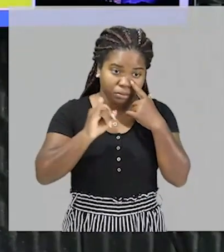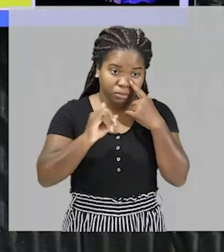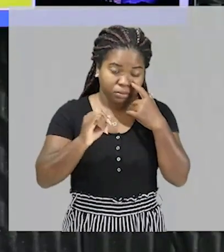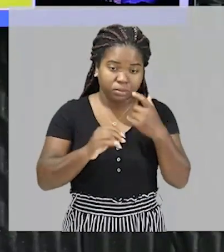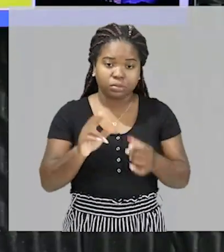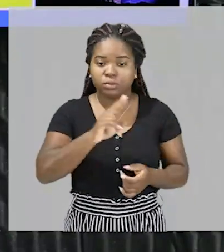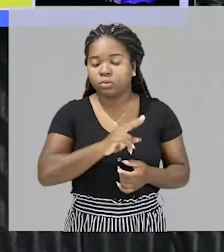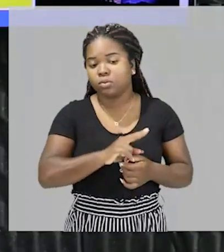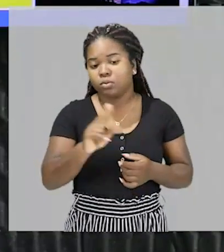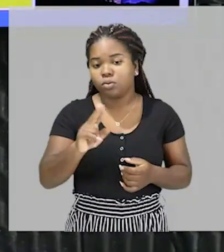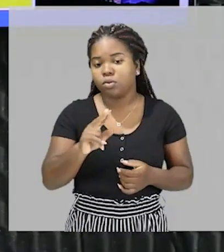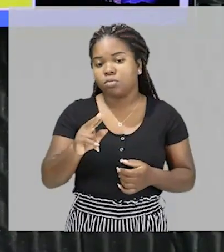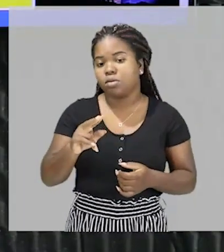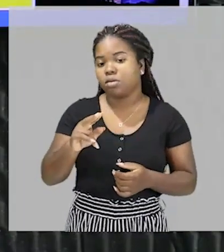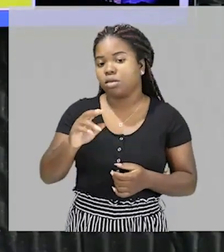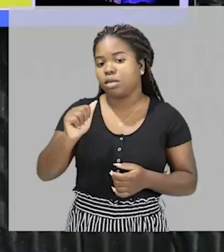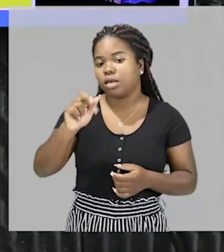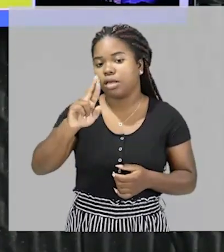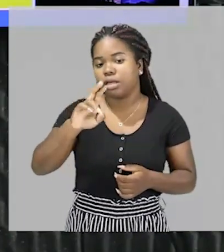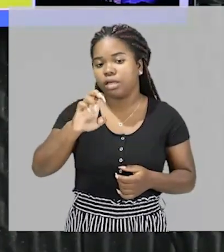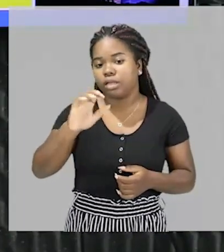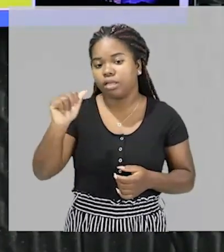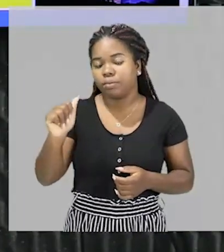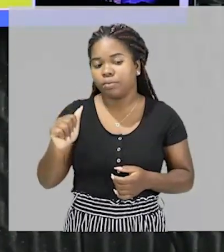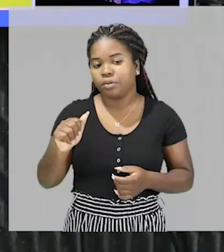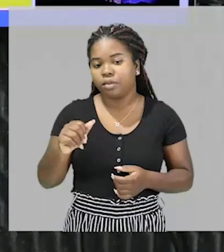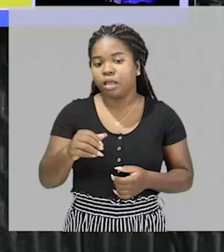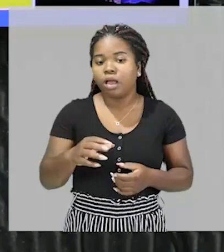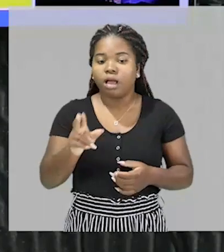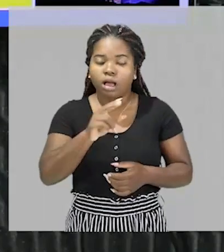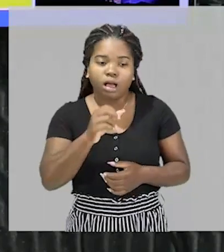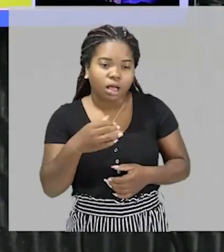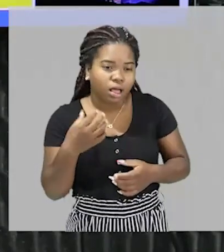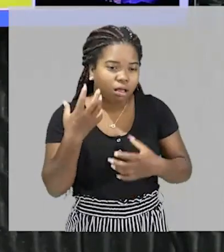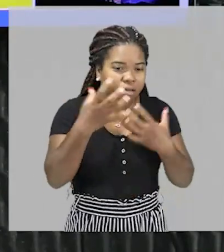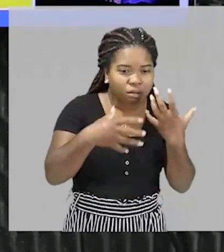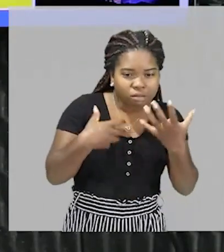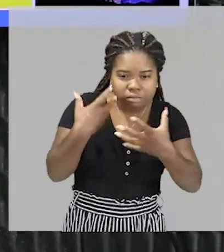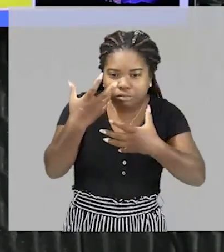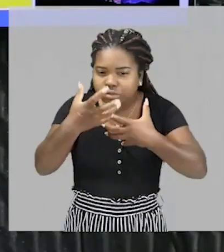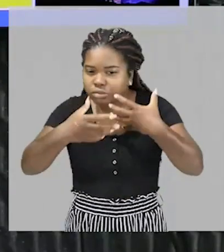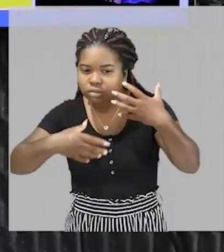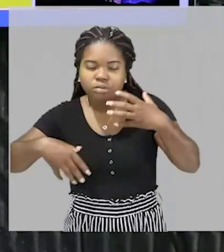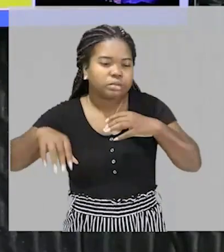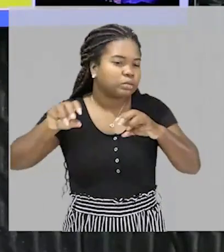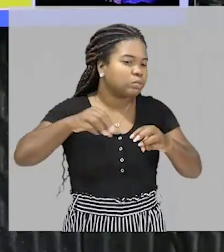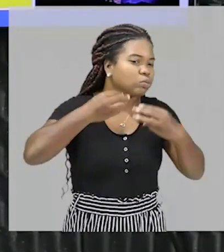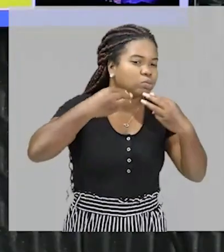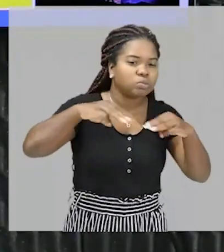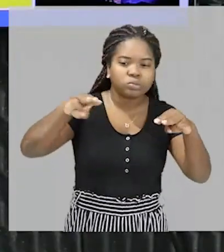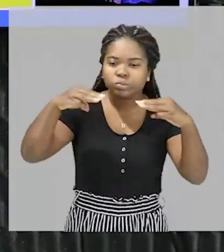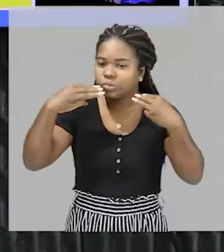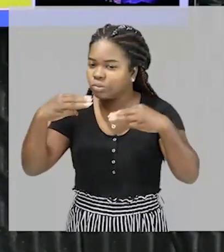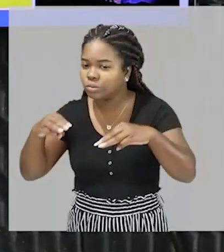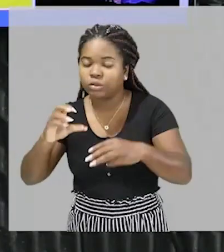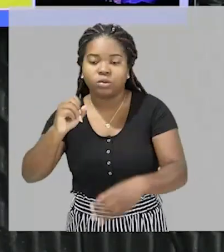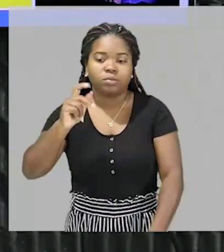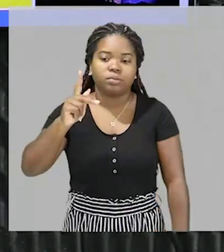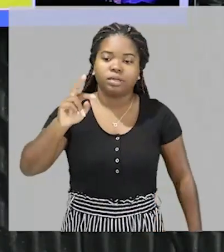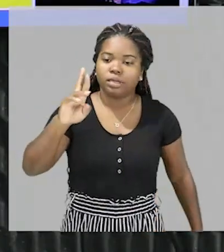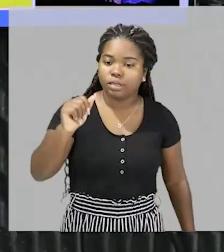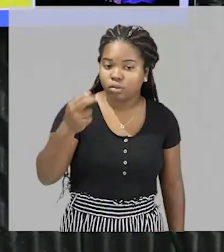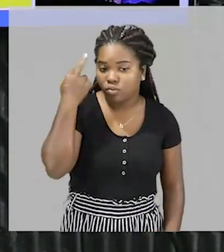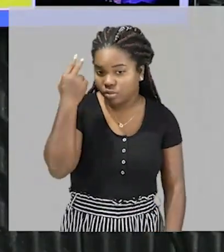o estilo musical chamado área, a ópera não é a música em si, a ópera é contar uma história cantando de uma